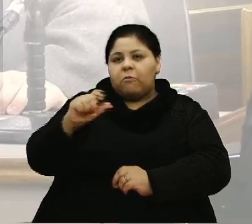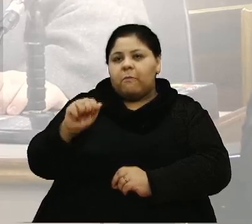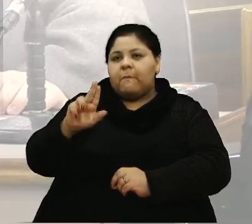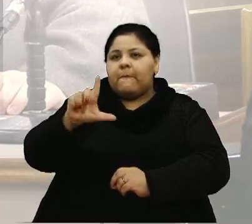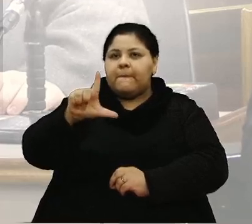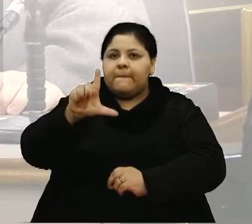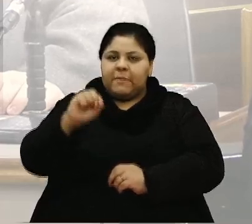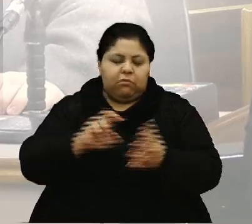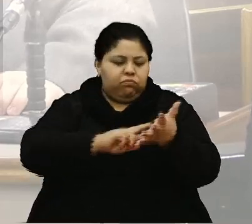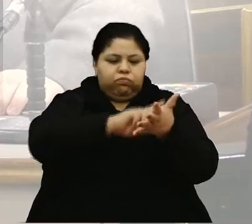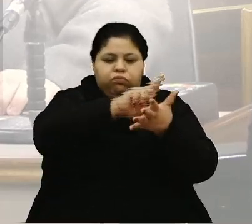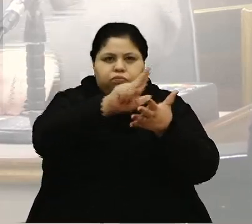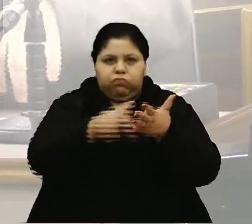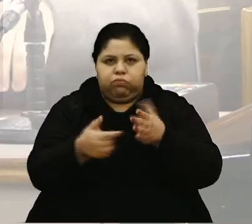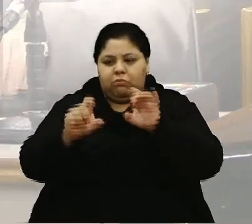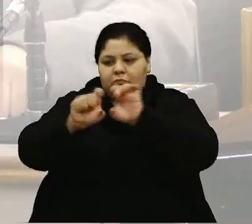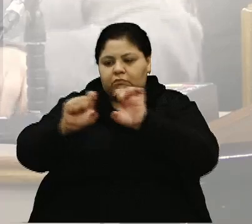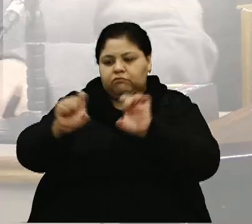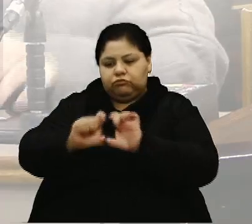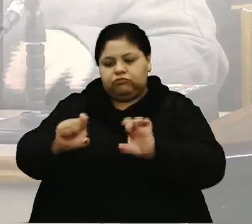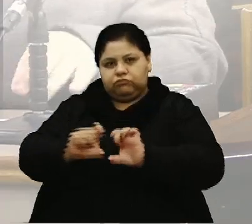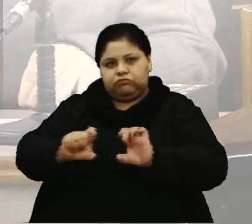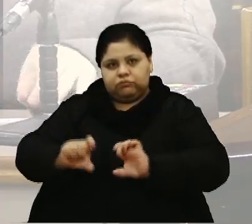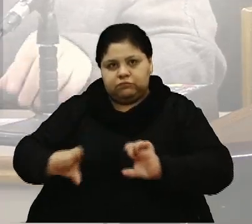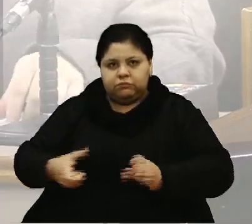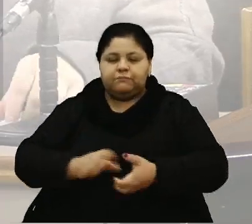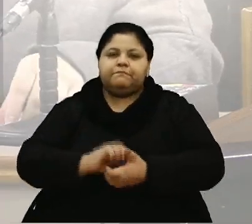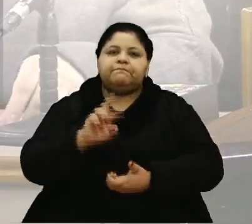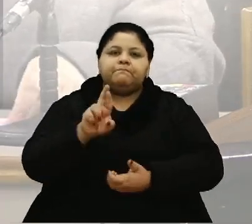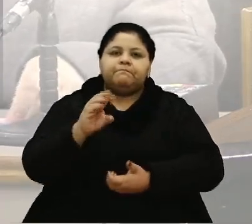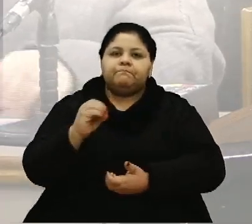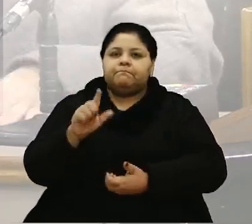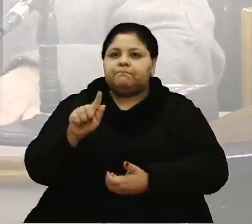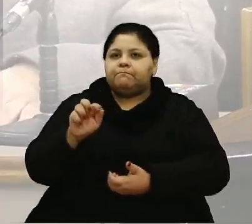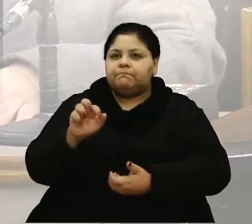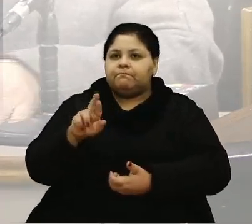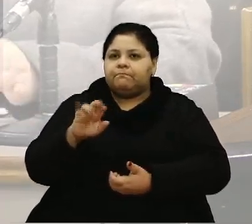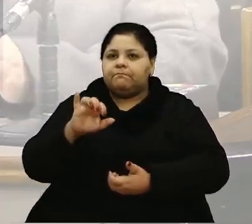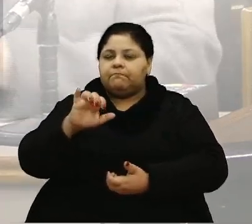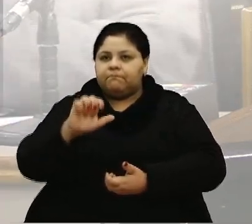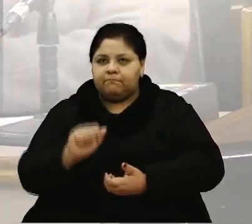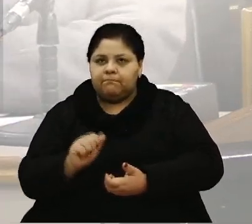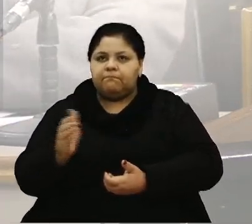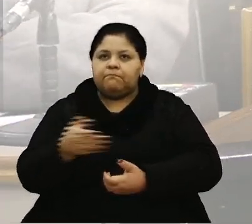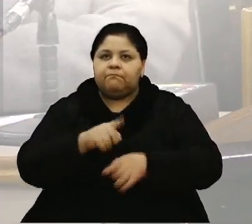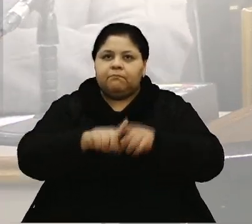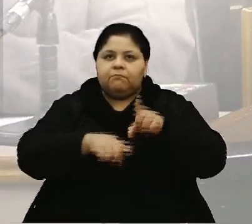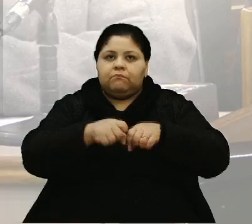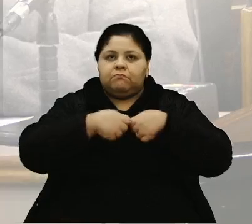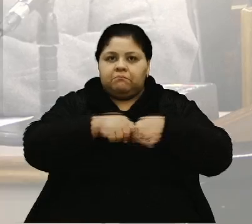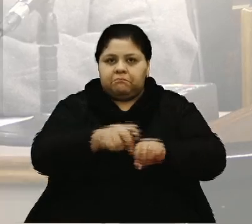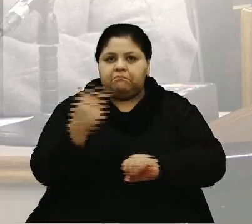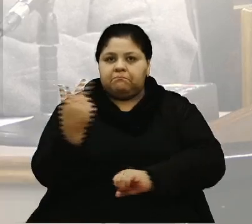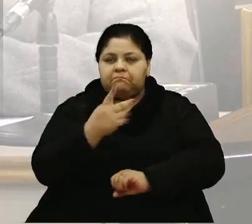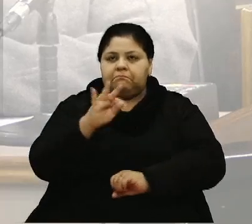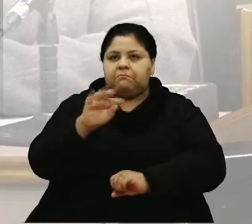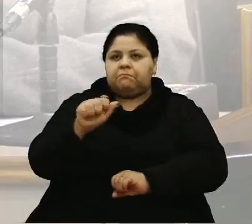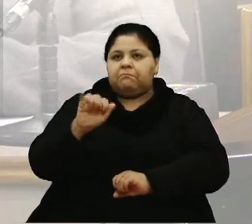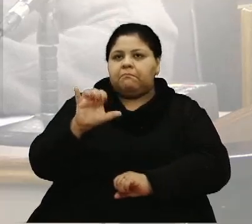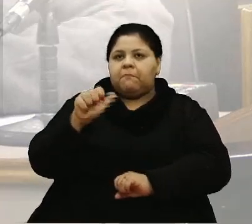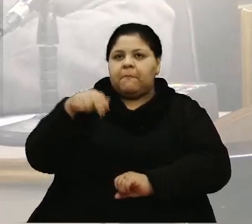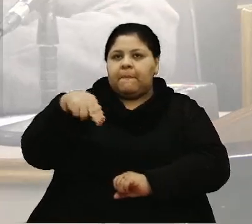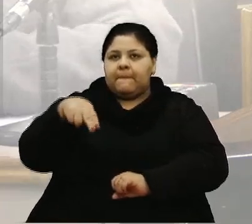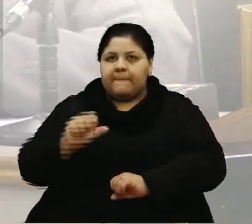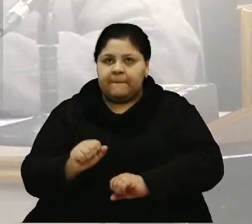Postos Gambinos, Rodonaves Transportes, Rogério, Supermercado Comarim, Supermercado Tonioli, Tayane, V12